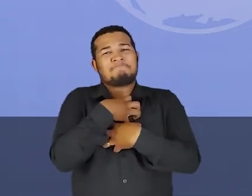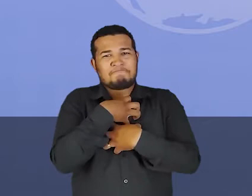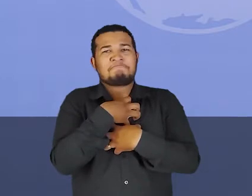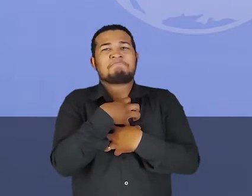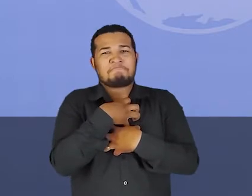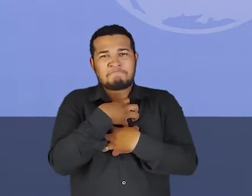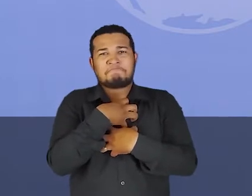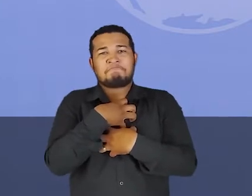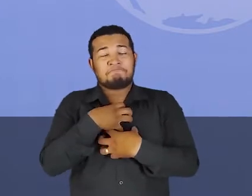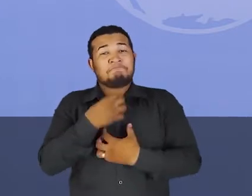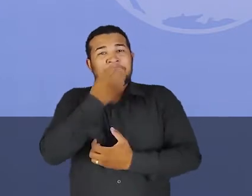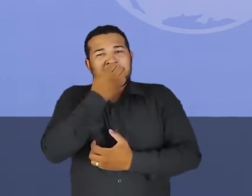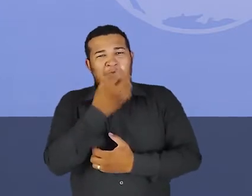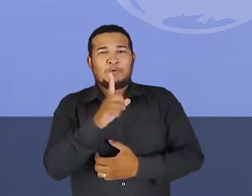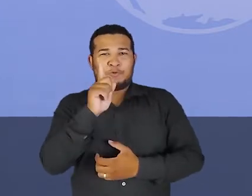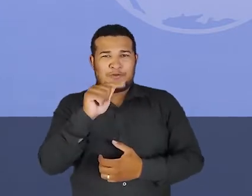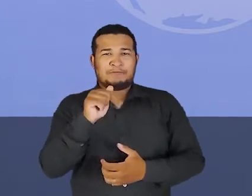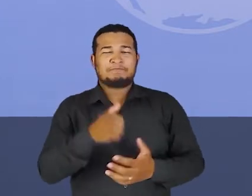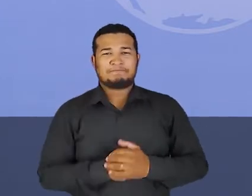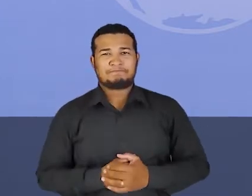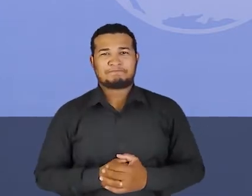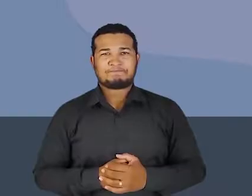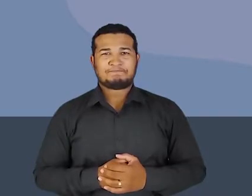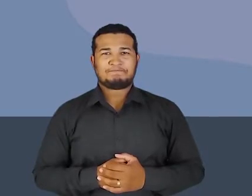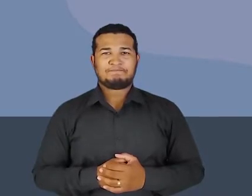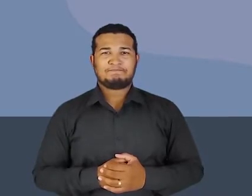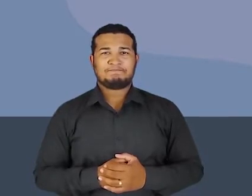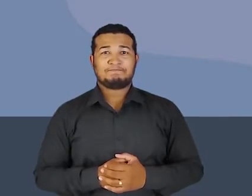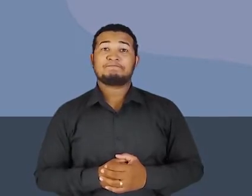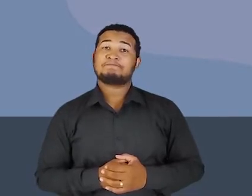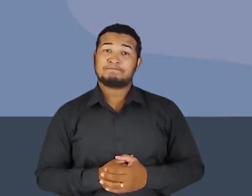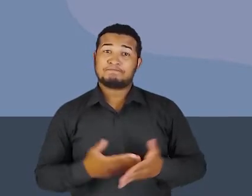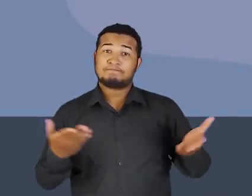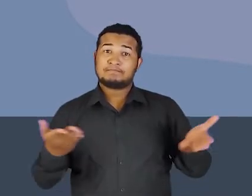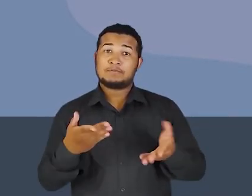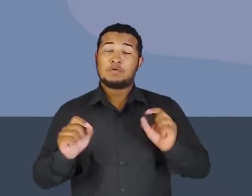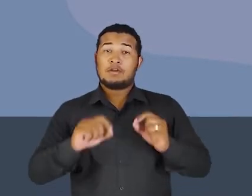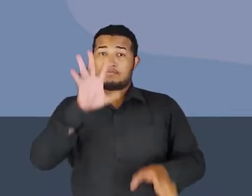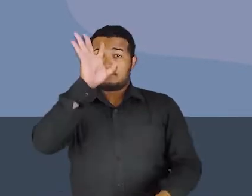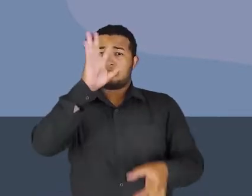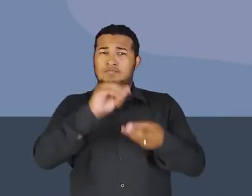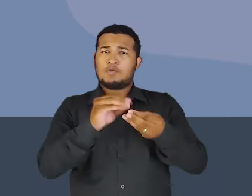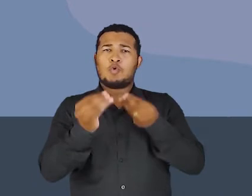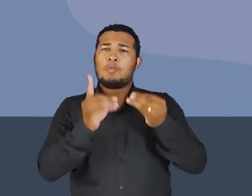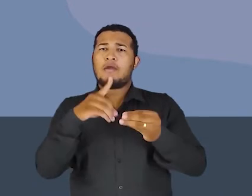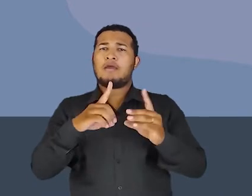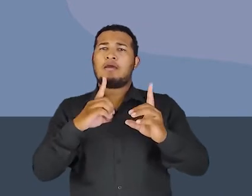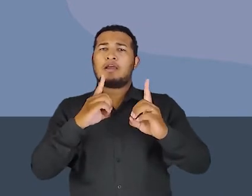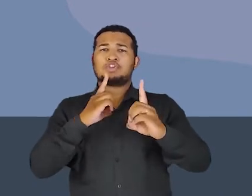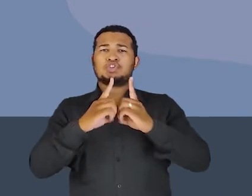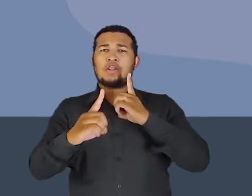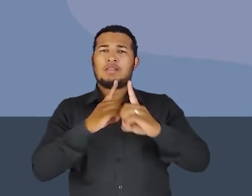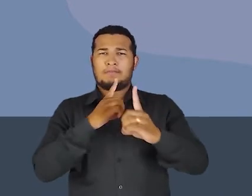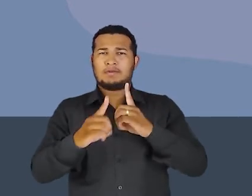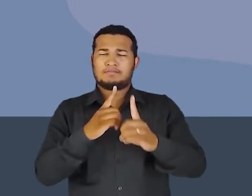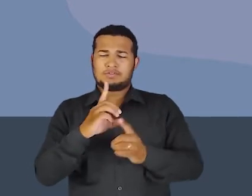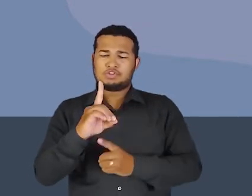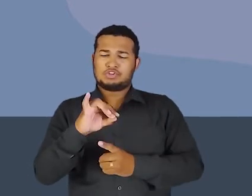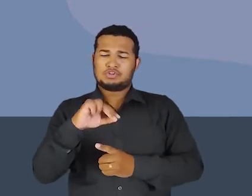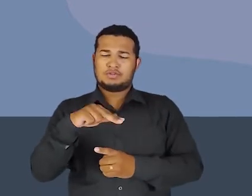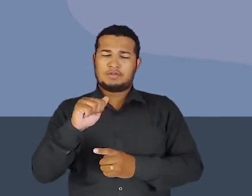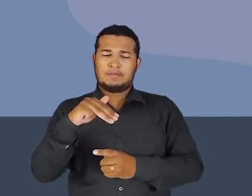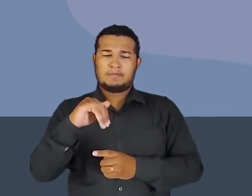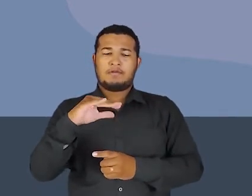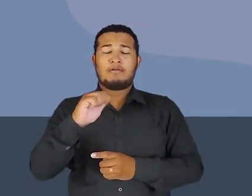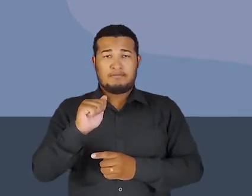E isso sempre faz bem para nós. Vamos para o próximo slide. E agora nós vamos compreender um pouco da dinâmica desse jogo. O objetivo